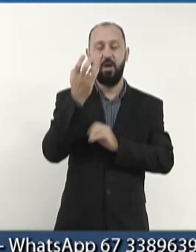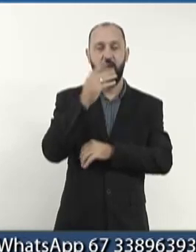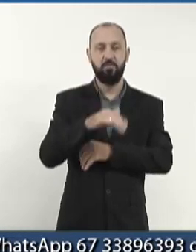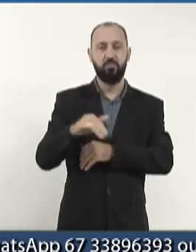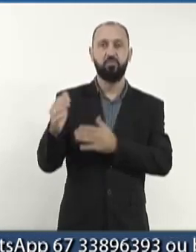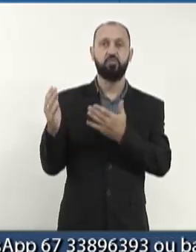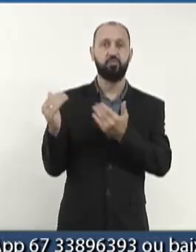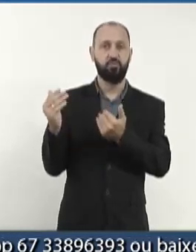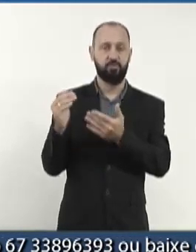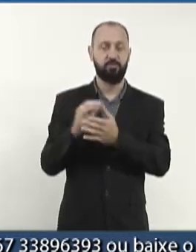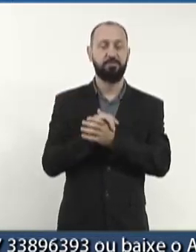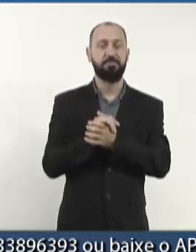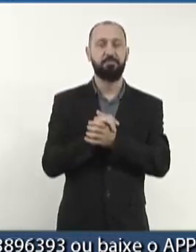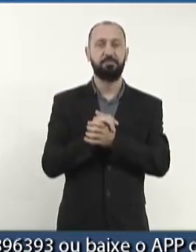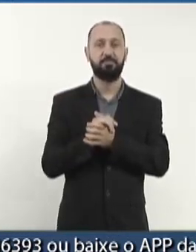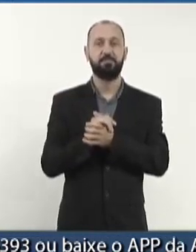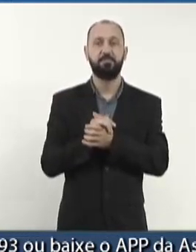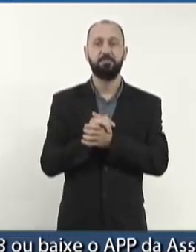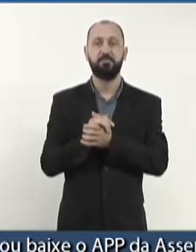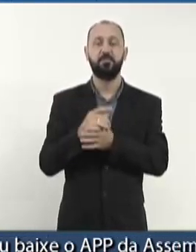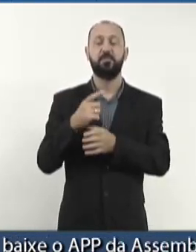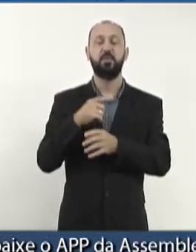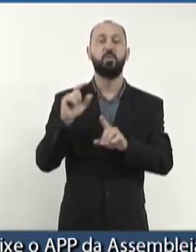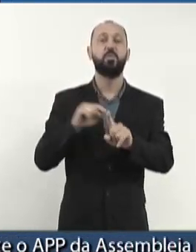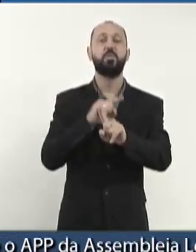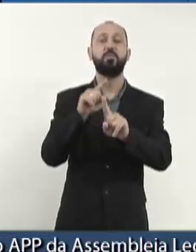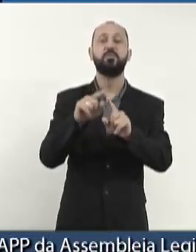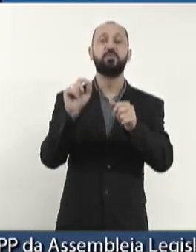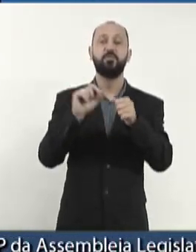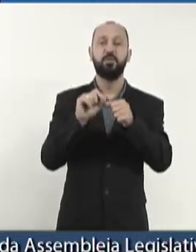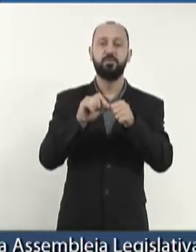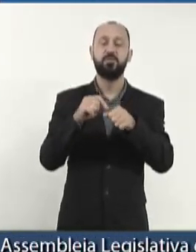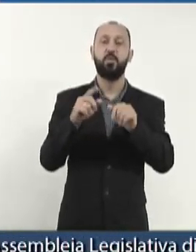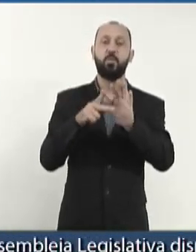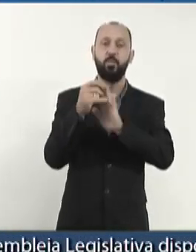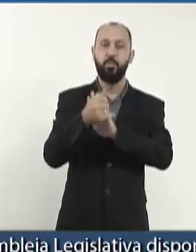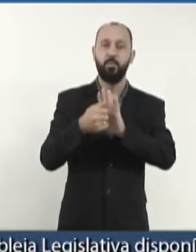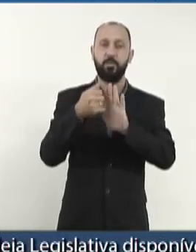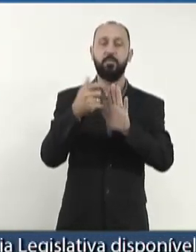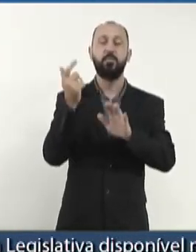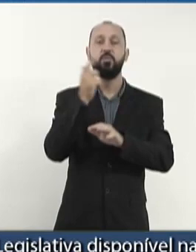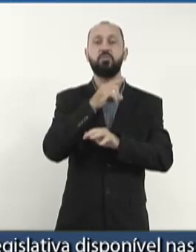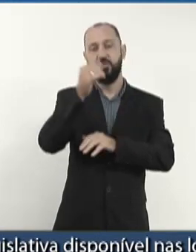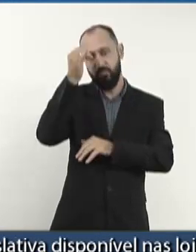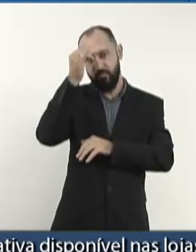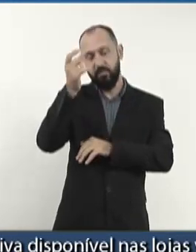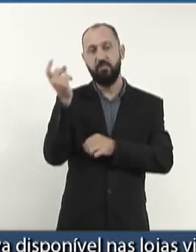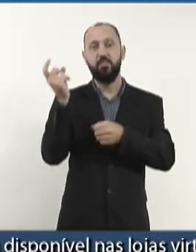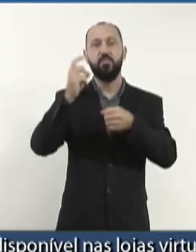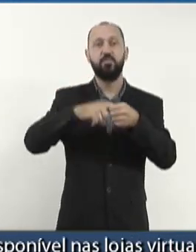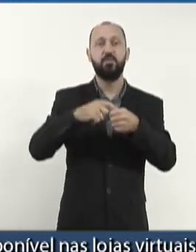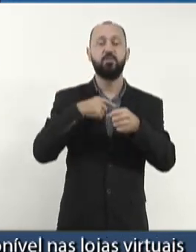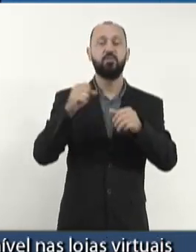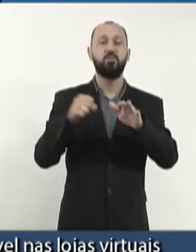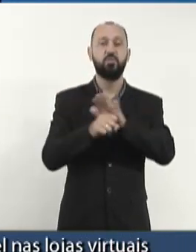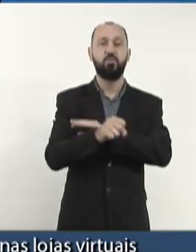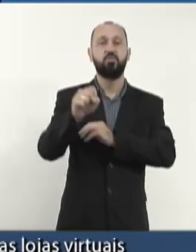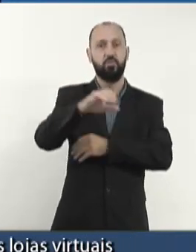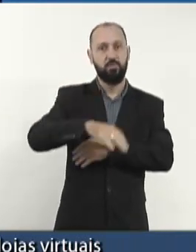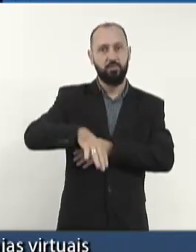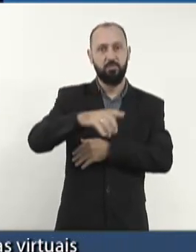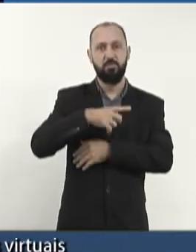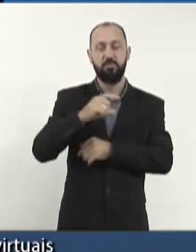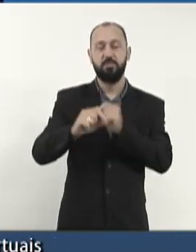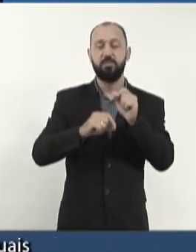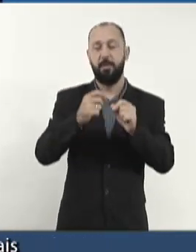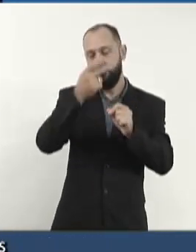e adolescentes. Também tem como objetivo o desenvolvimento de projetos para prevenção, recuperação e reinserção social